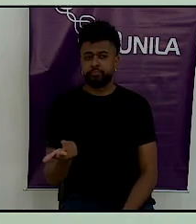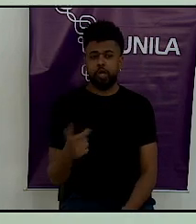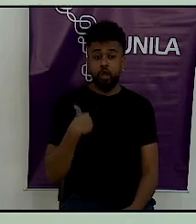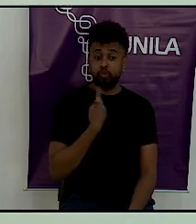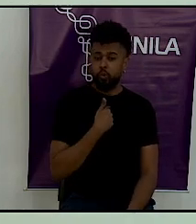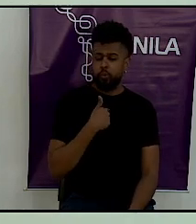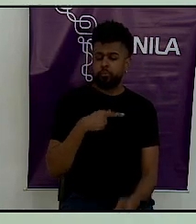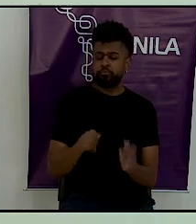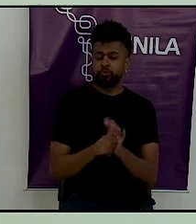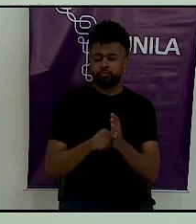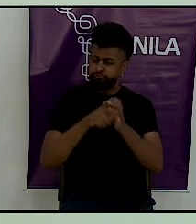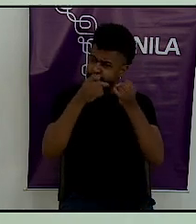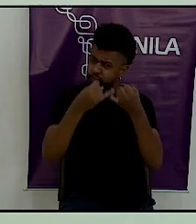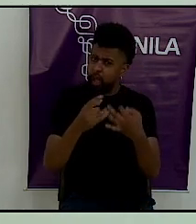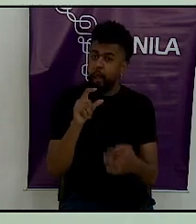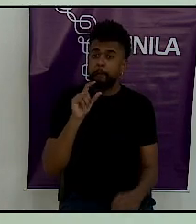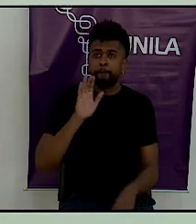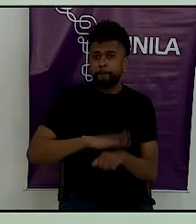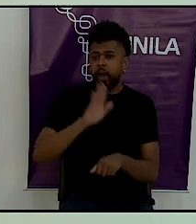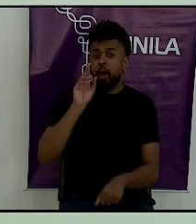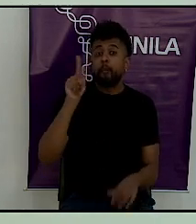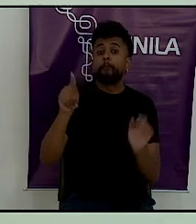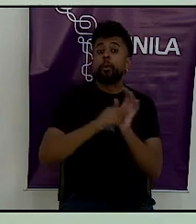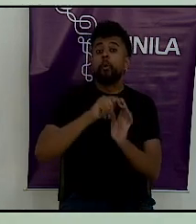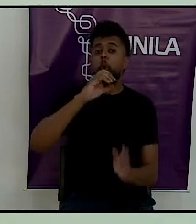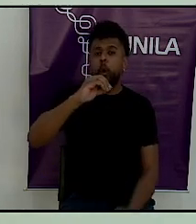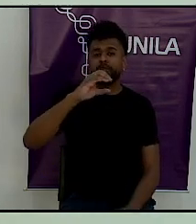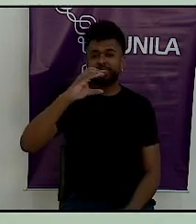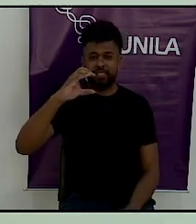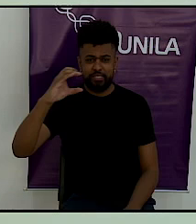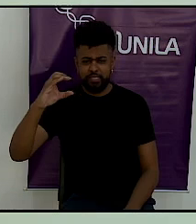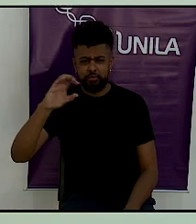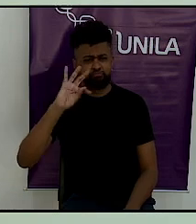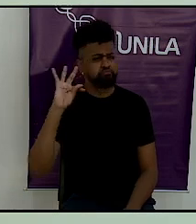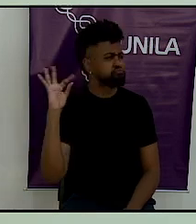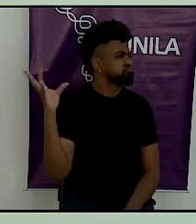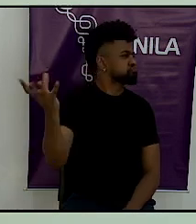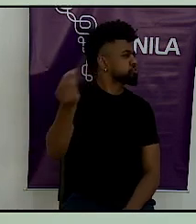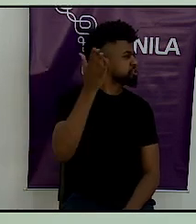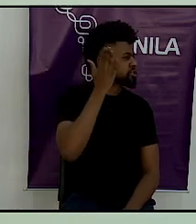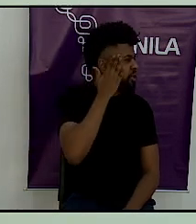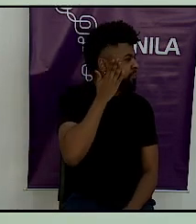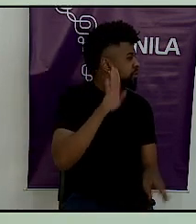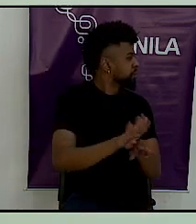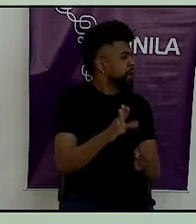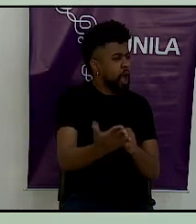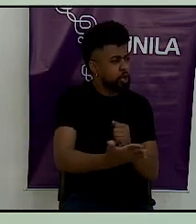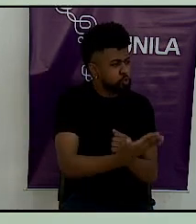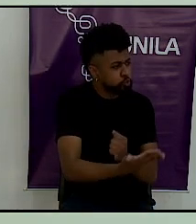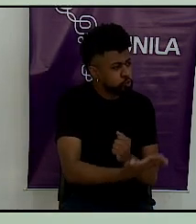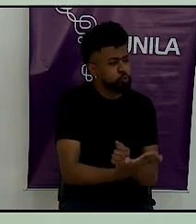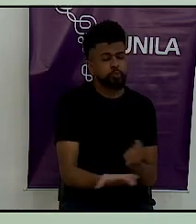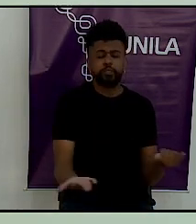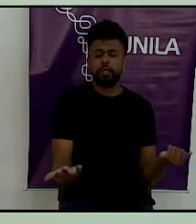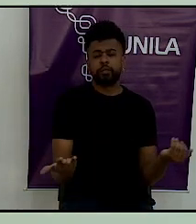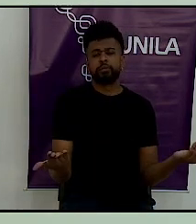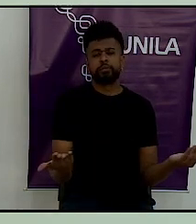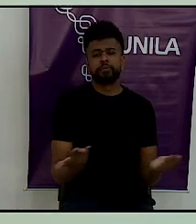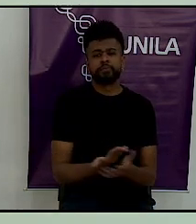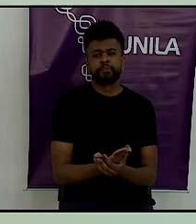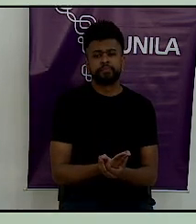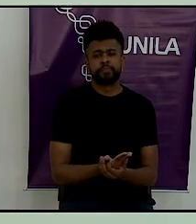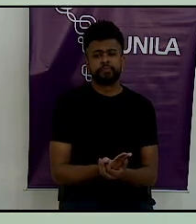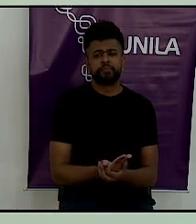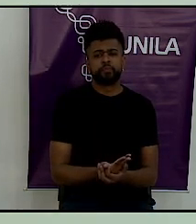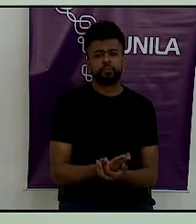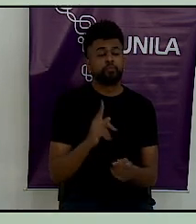falar, eu vou explicar um pouquinho mais sobre essa matriz OCC, para que todos também tenham essa informação e nos ajudem, né? Porque